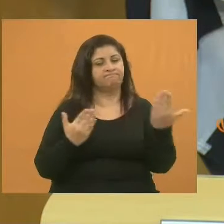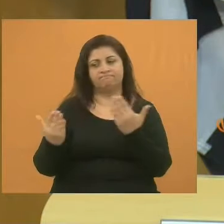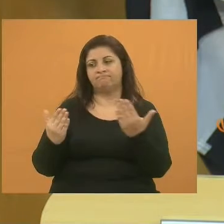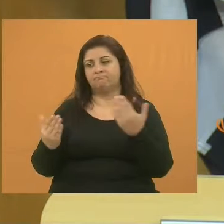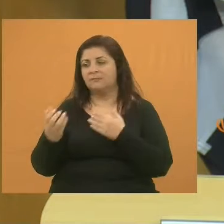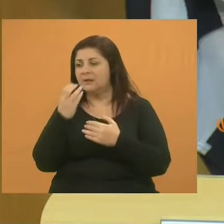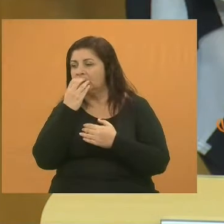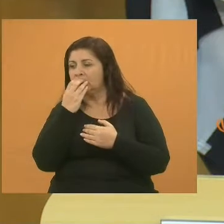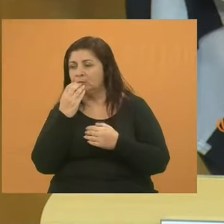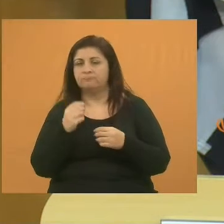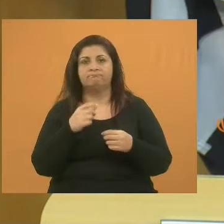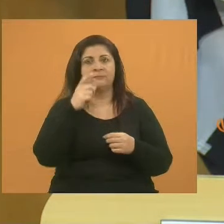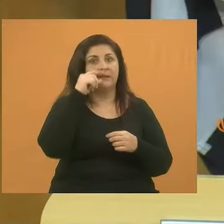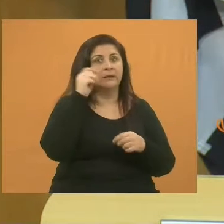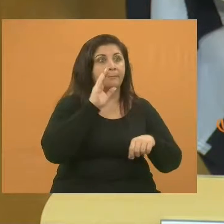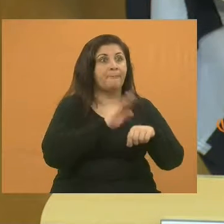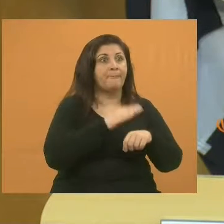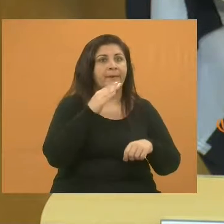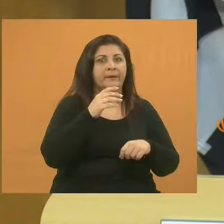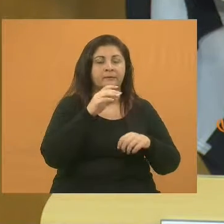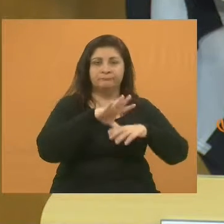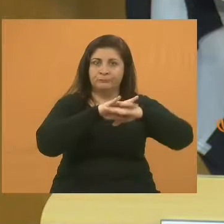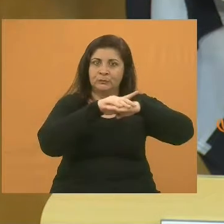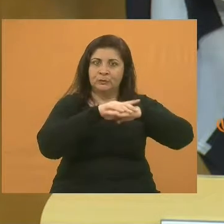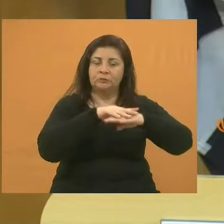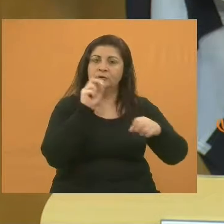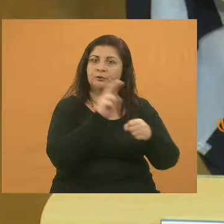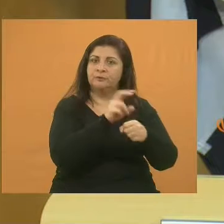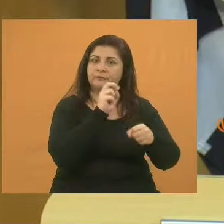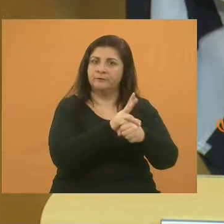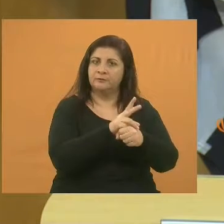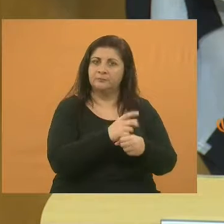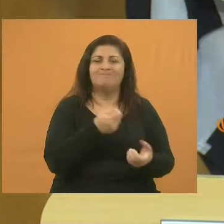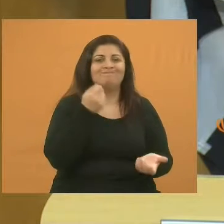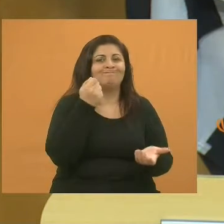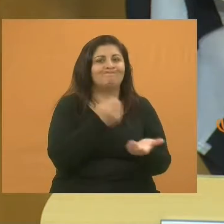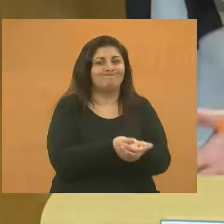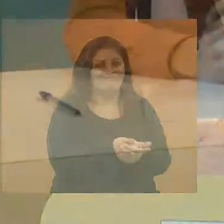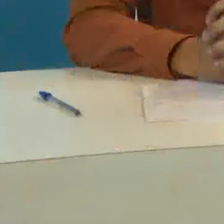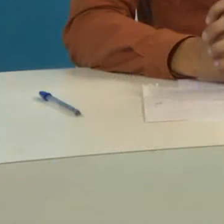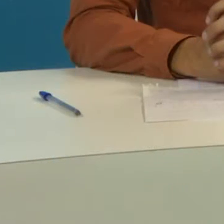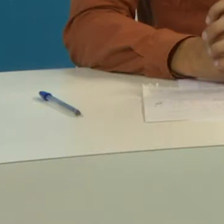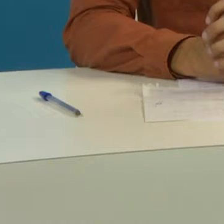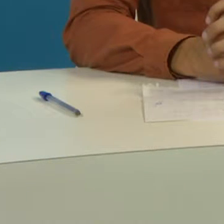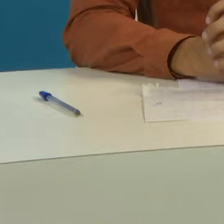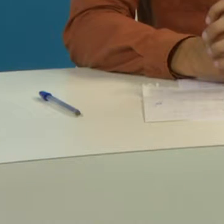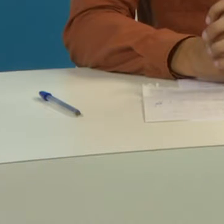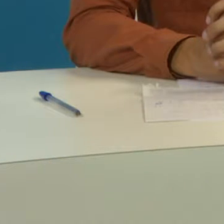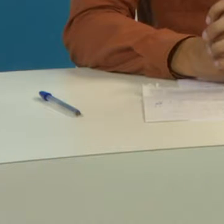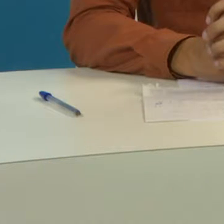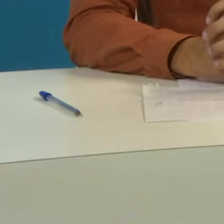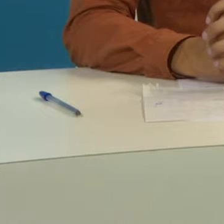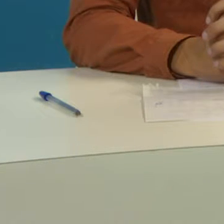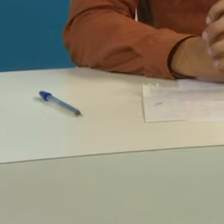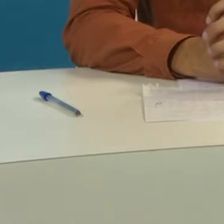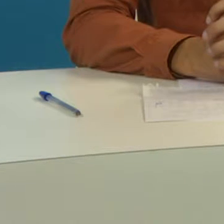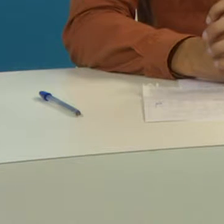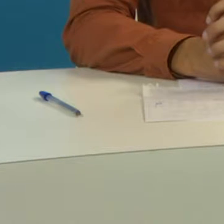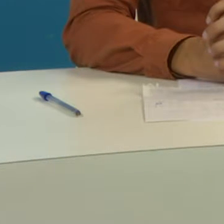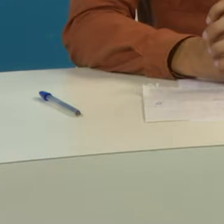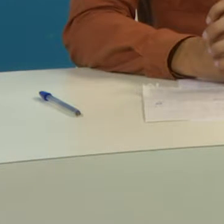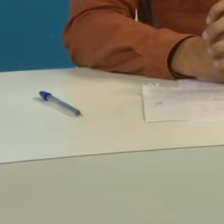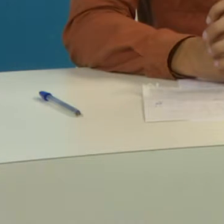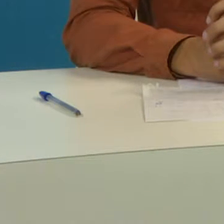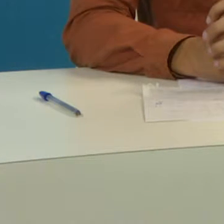tem muito mais doenças virais do que cachorro. E você gasta o dobro com gato. Agora vamos falar um pouco